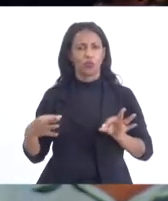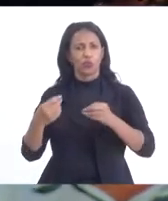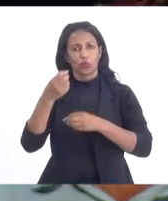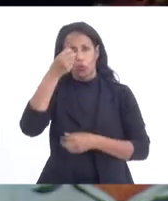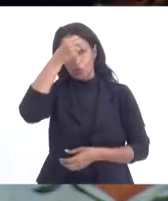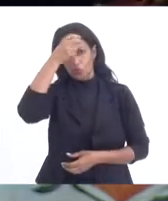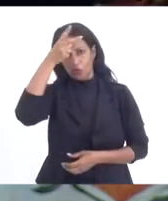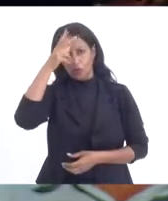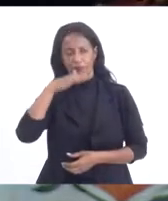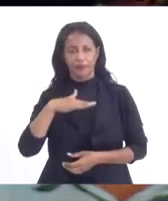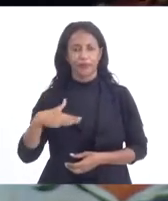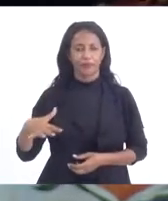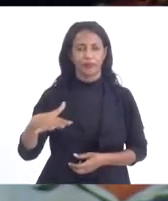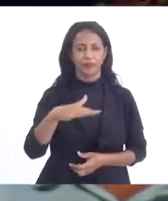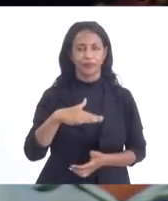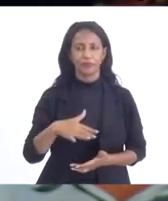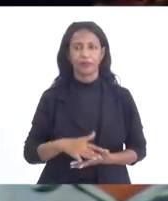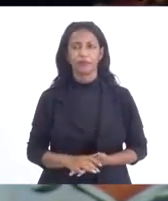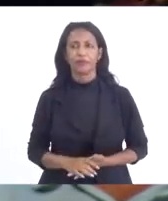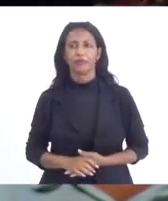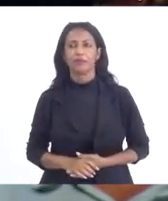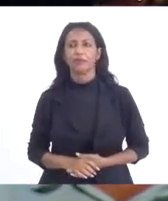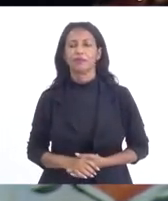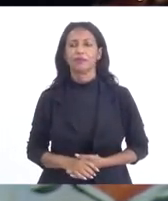da região, e